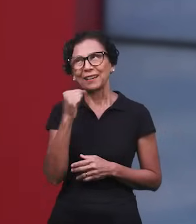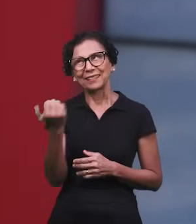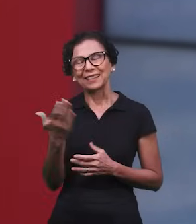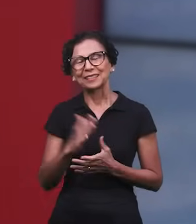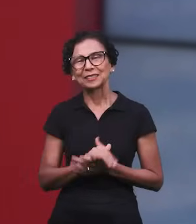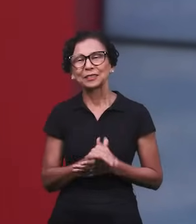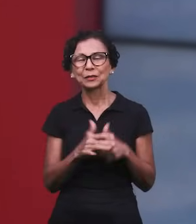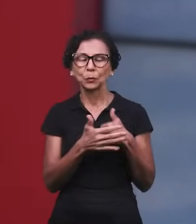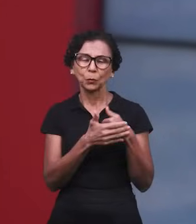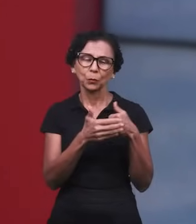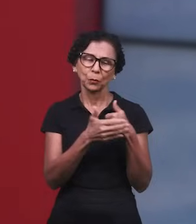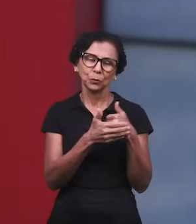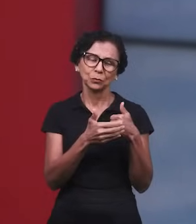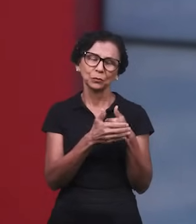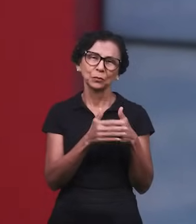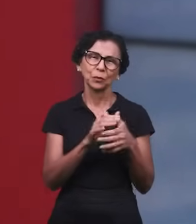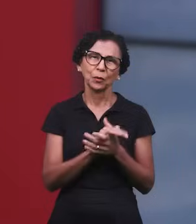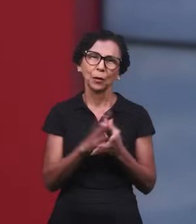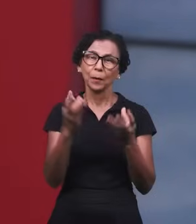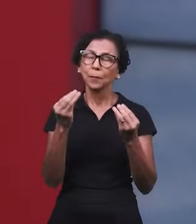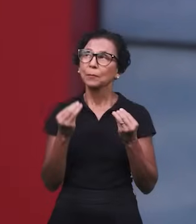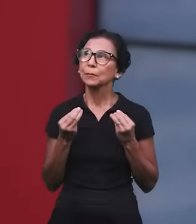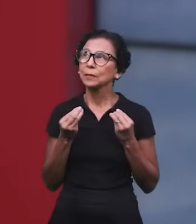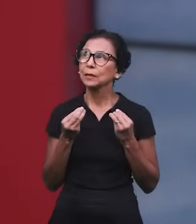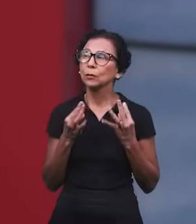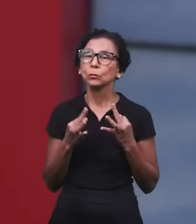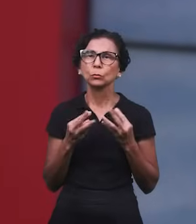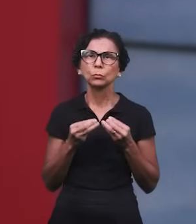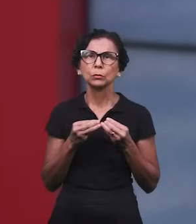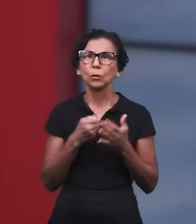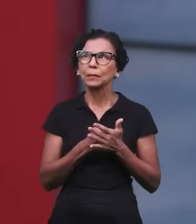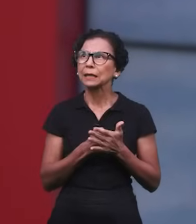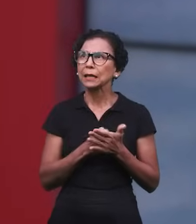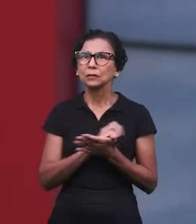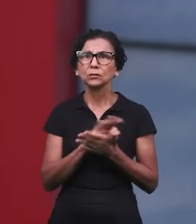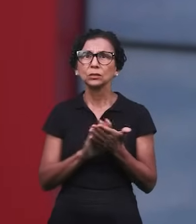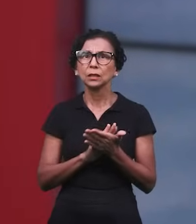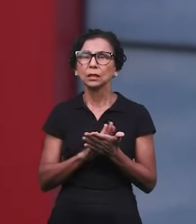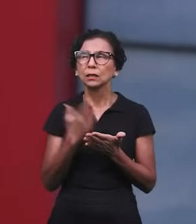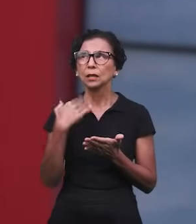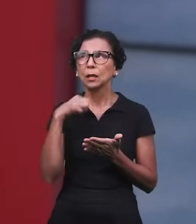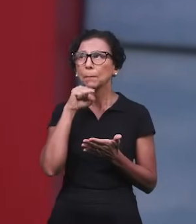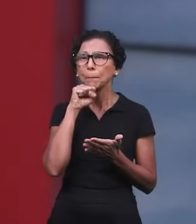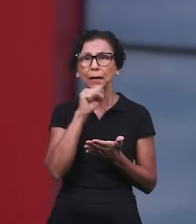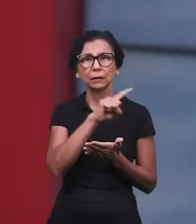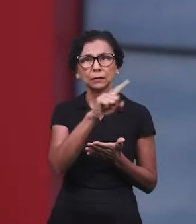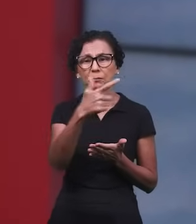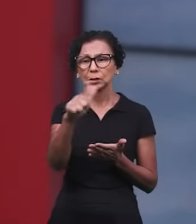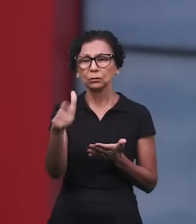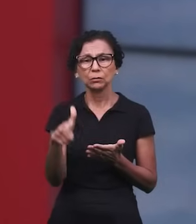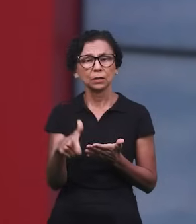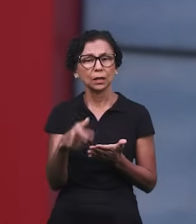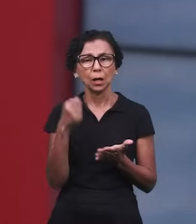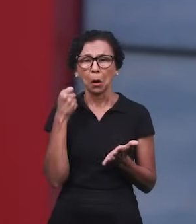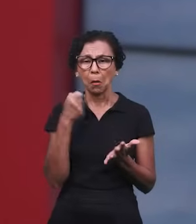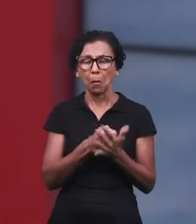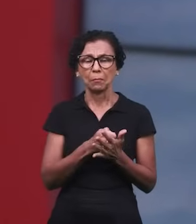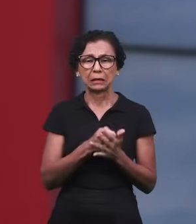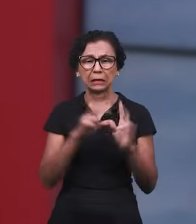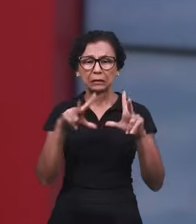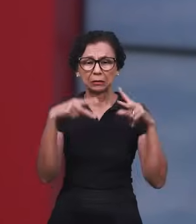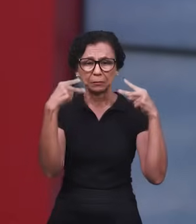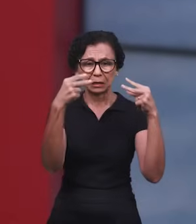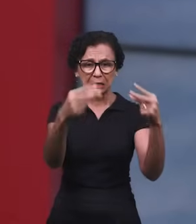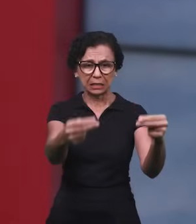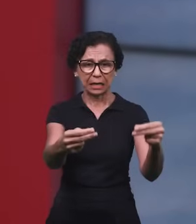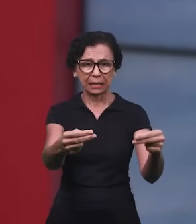caprichos. uhum. Depende de muita coisa. Deus não tem obrigação nenhuma de fazer isso, como um pai não tem obrigação nenhuma de presentear